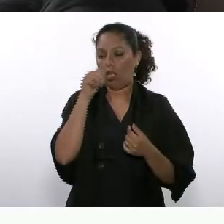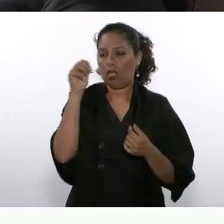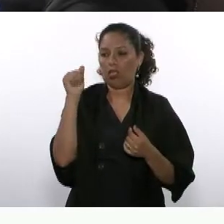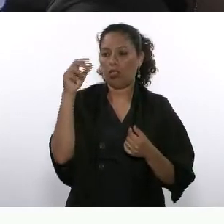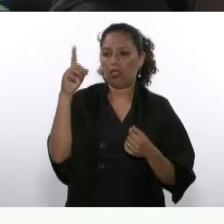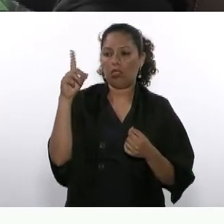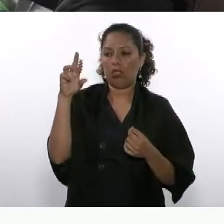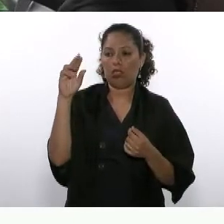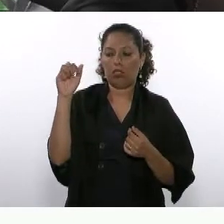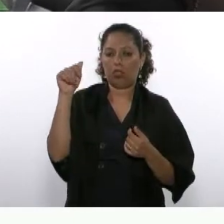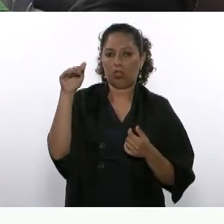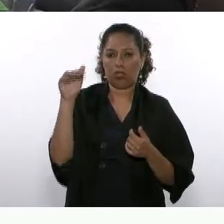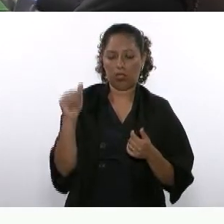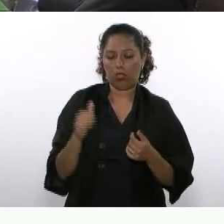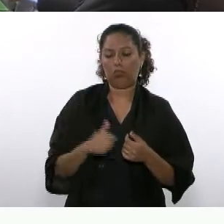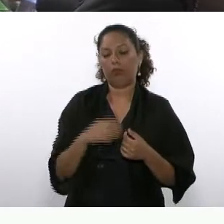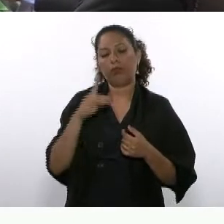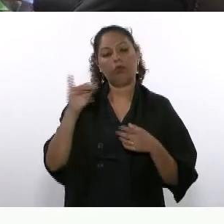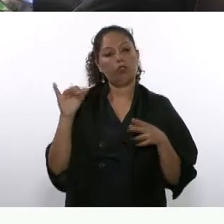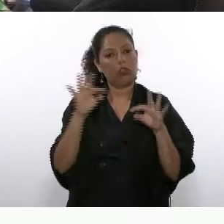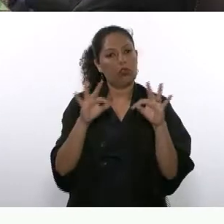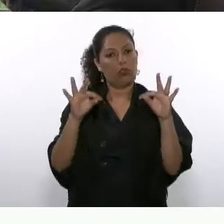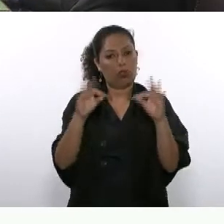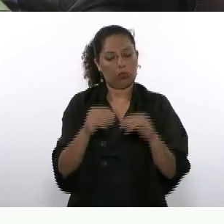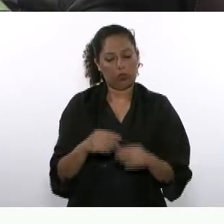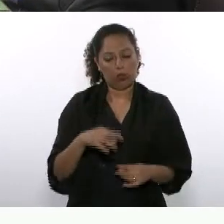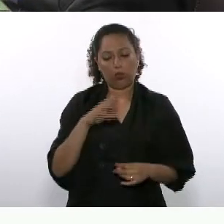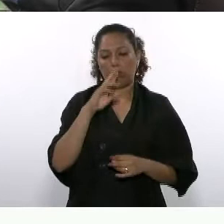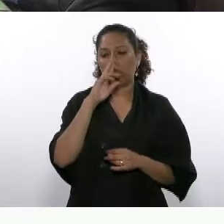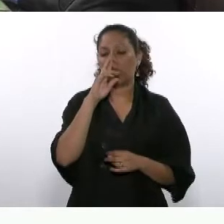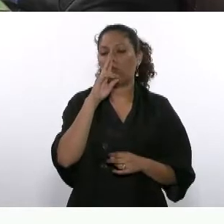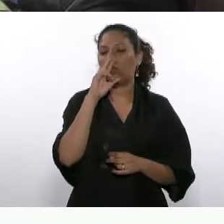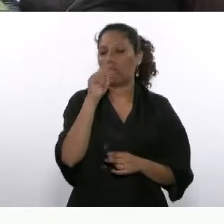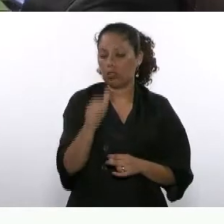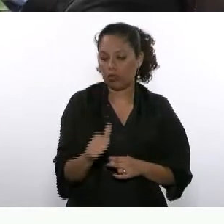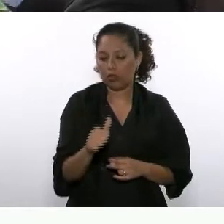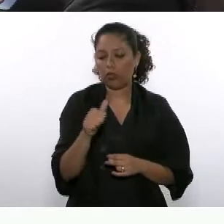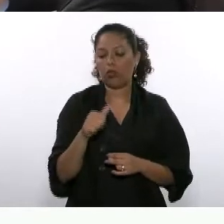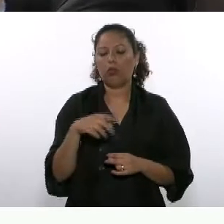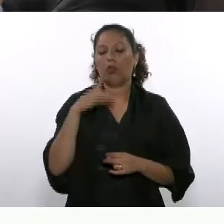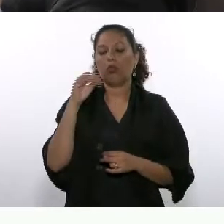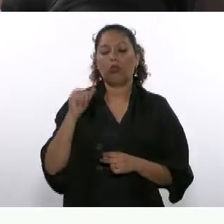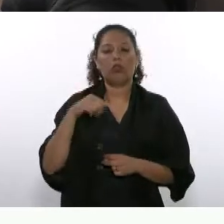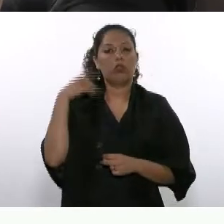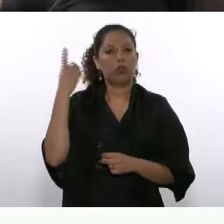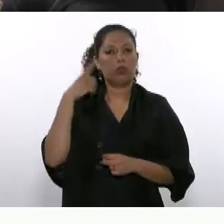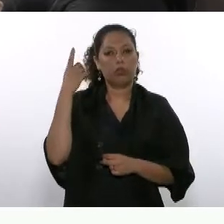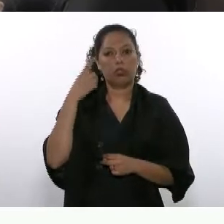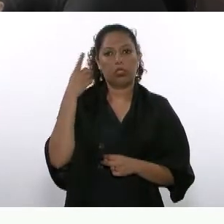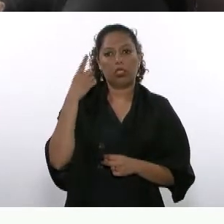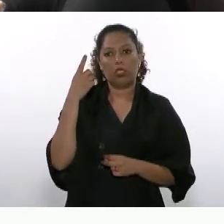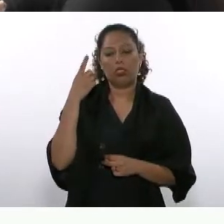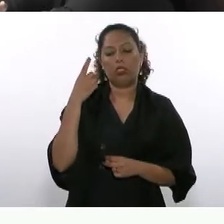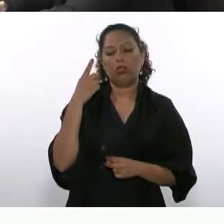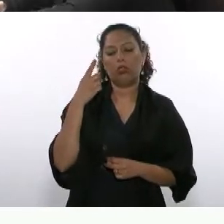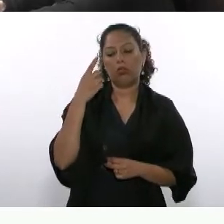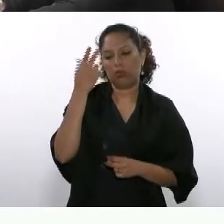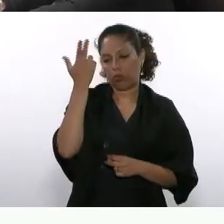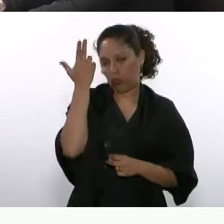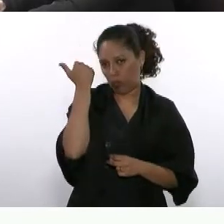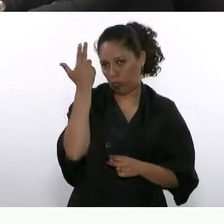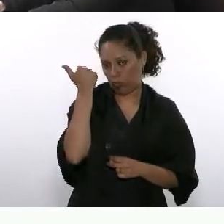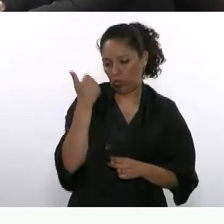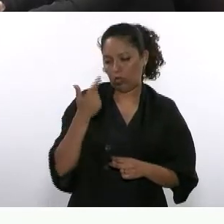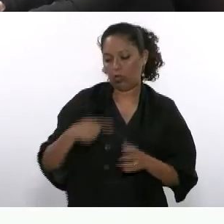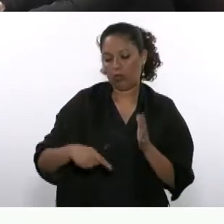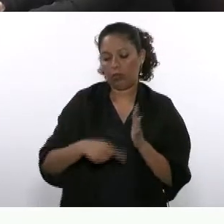Bom dia a todos. Bom dia, deputado presidente Rodrigo Amorim. Bom dia, deputado Leomar Coelho. Bom dia aos demais presentes. Em primeiro